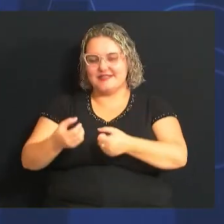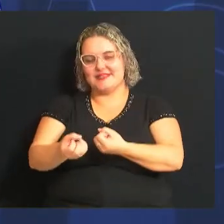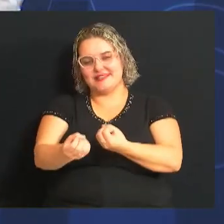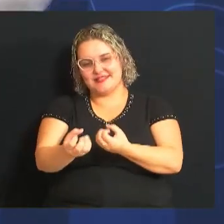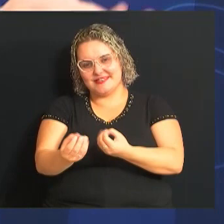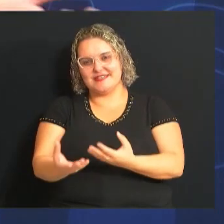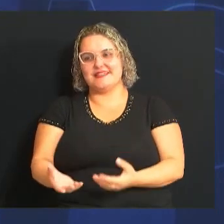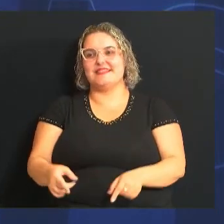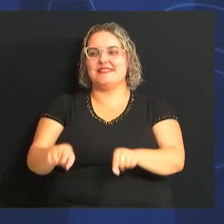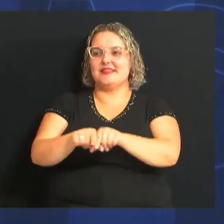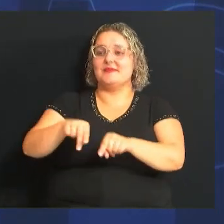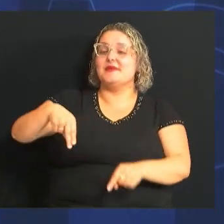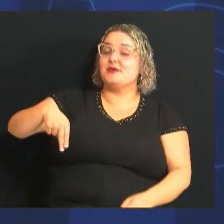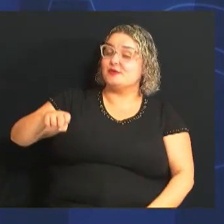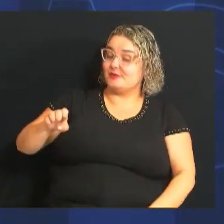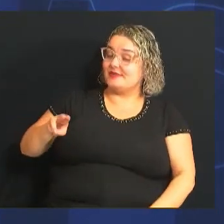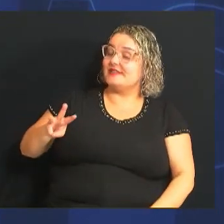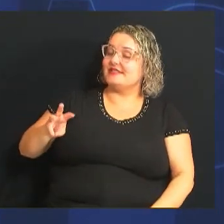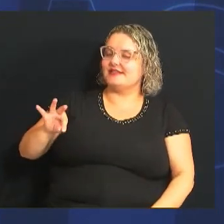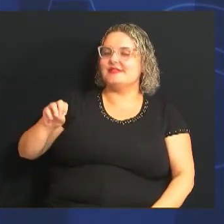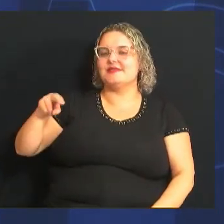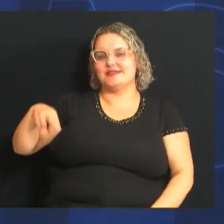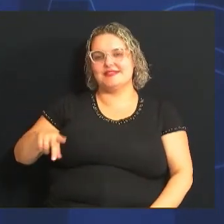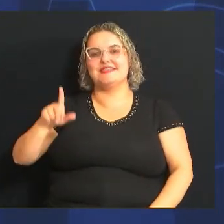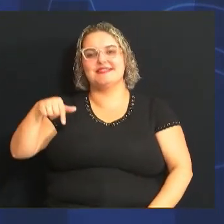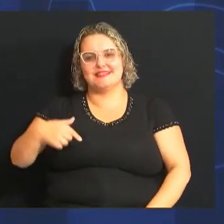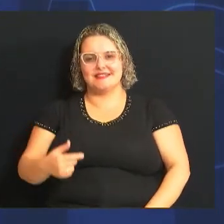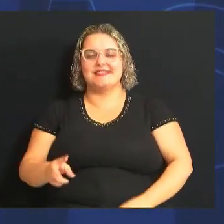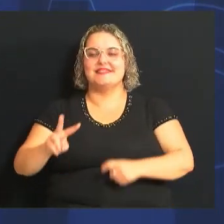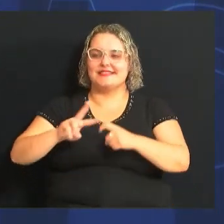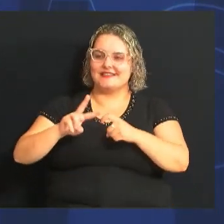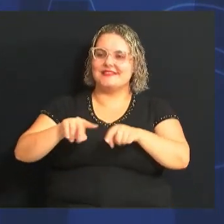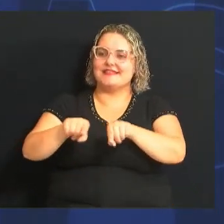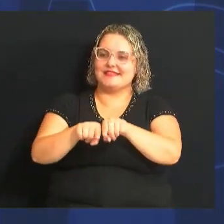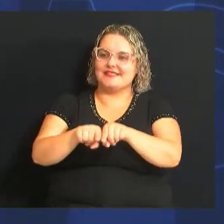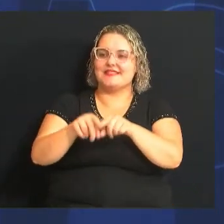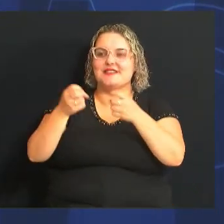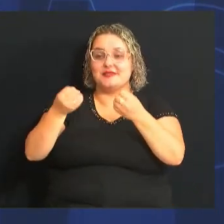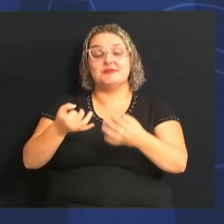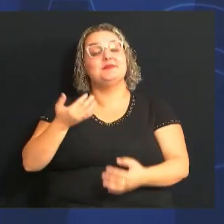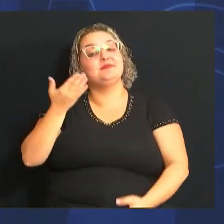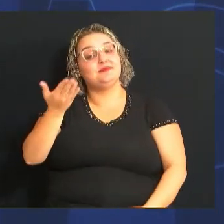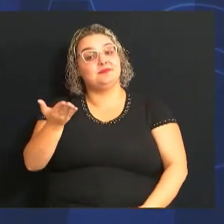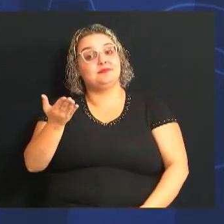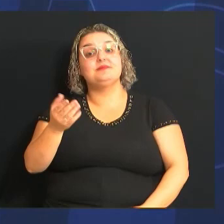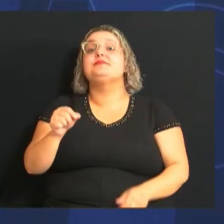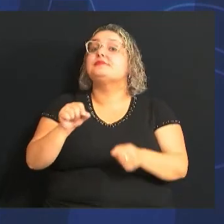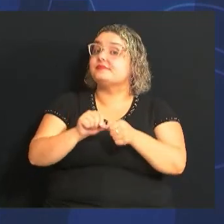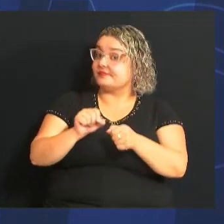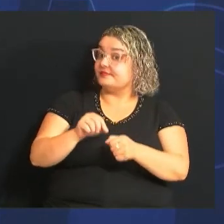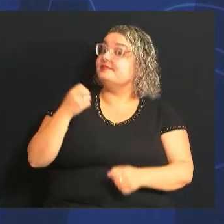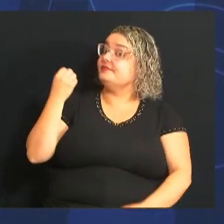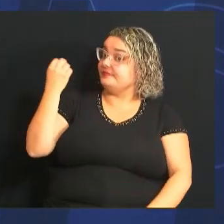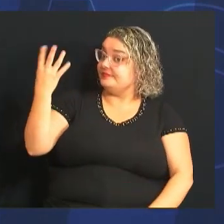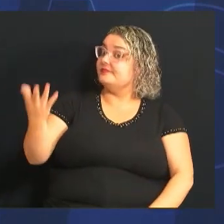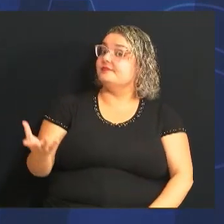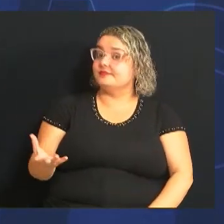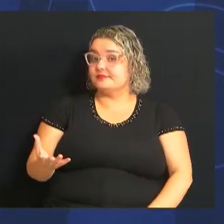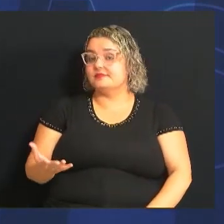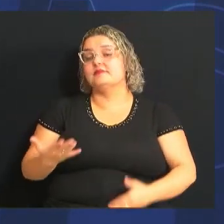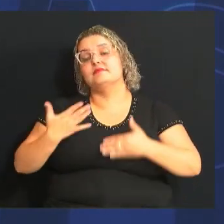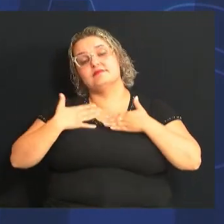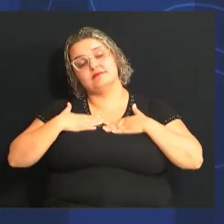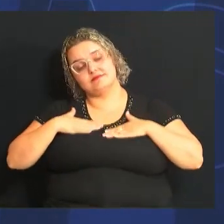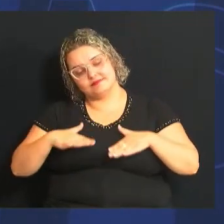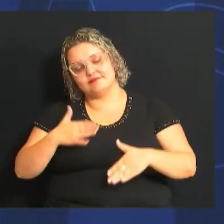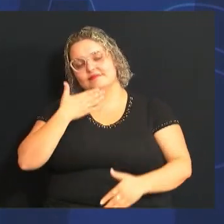informações, ao Newton Júnior, que é veterinário também, explicando para você que vai fazer uma viagem para fazer desta melhor